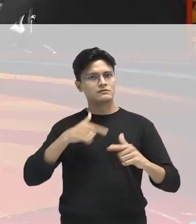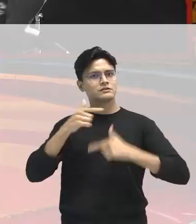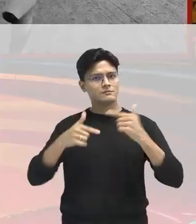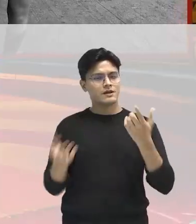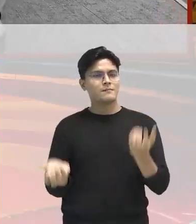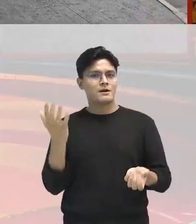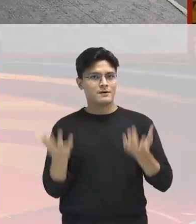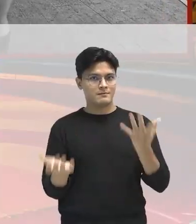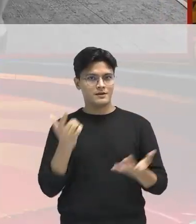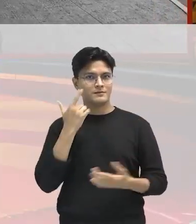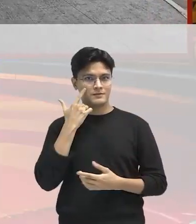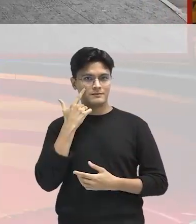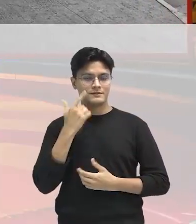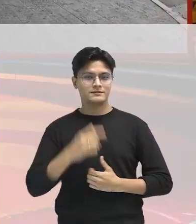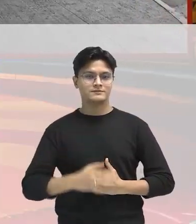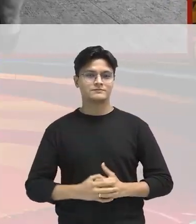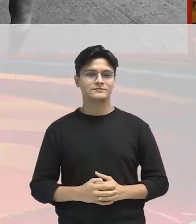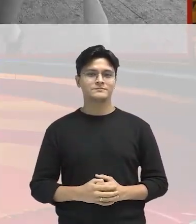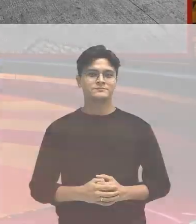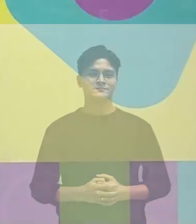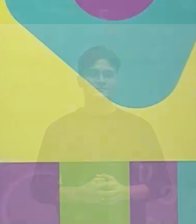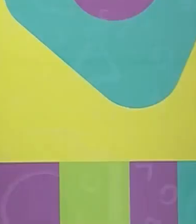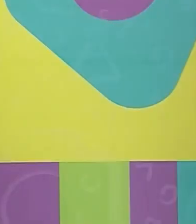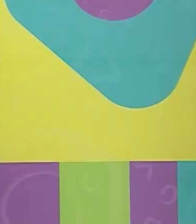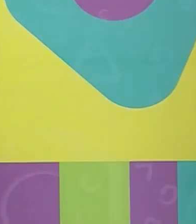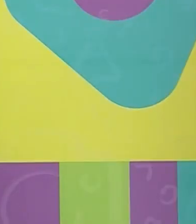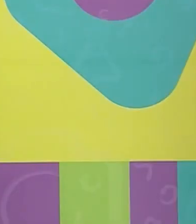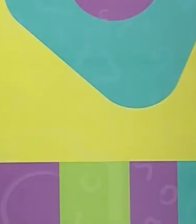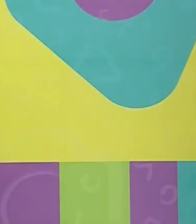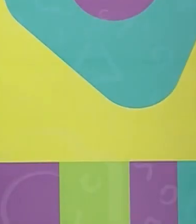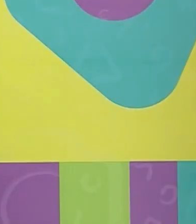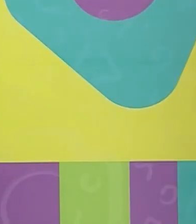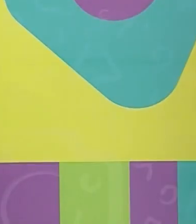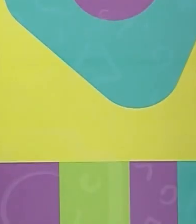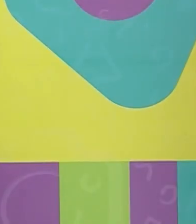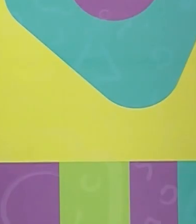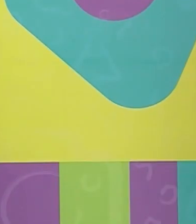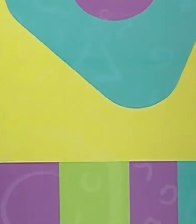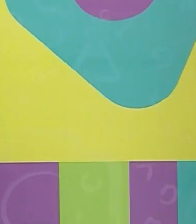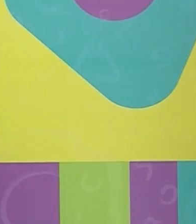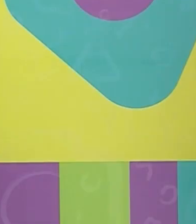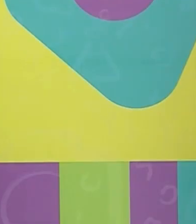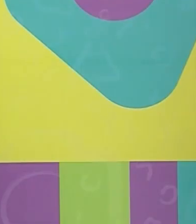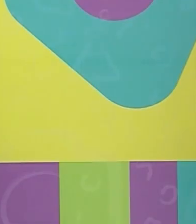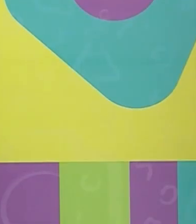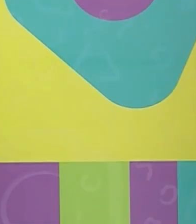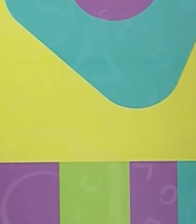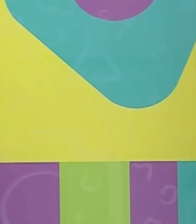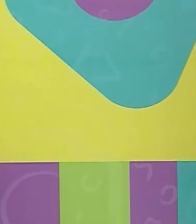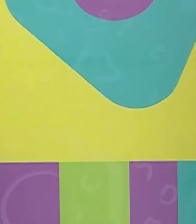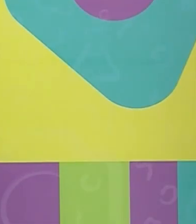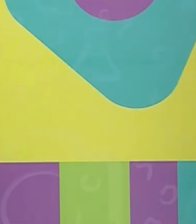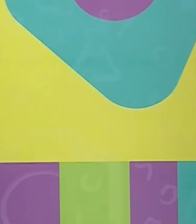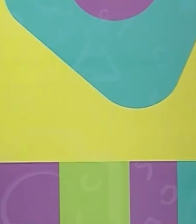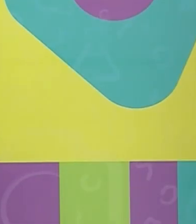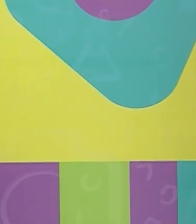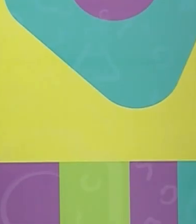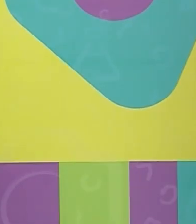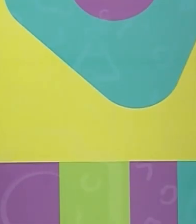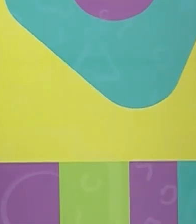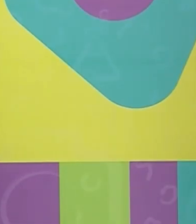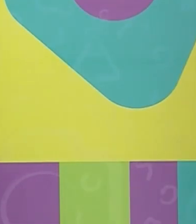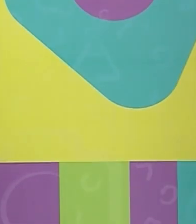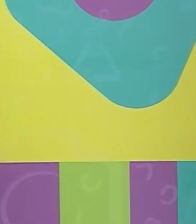com o malabarismo. Acompanhe. Hola, eu sou Tefi Rojas, sou artista circense,